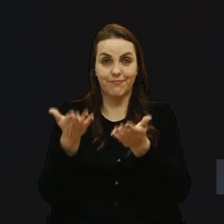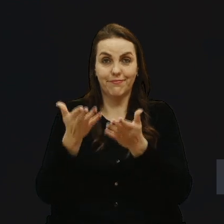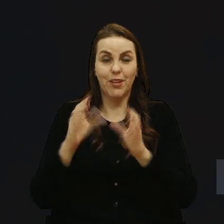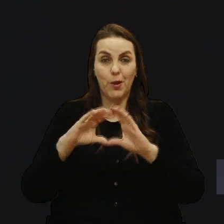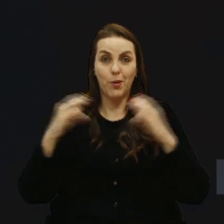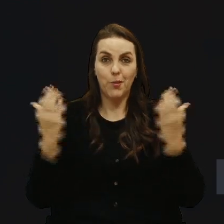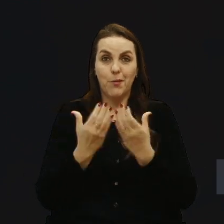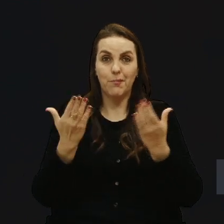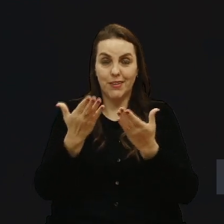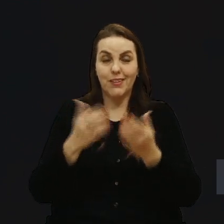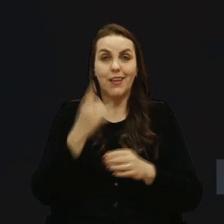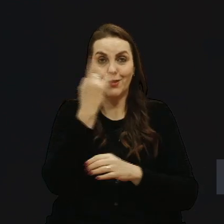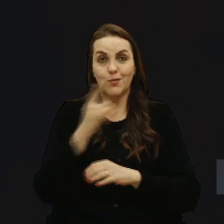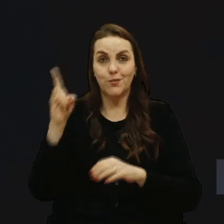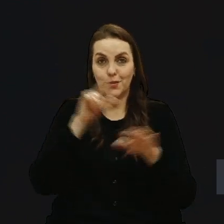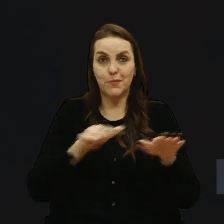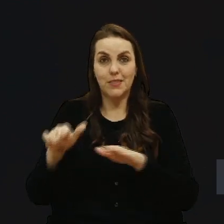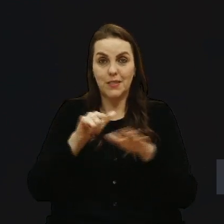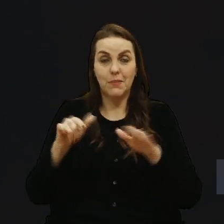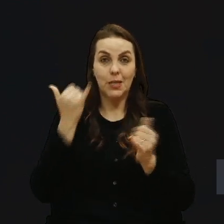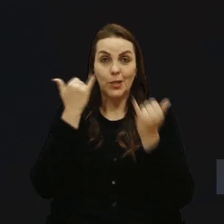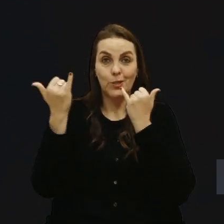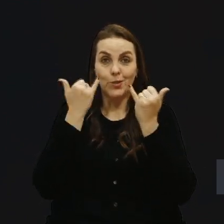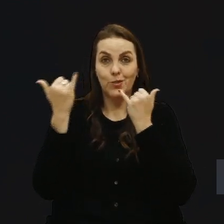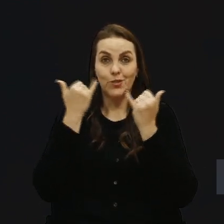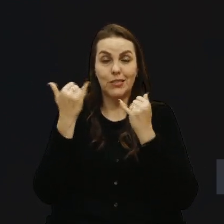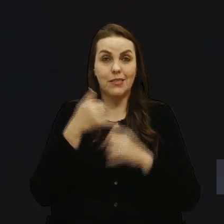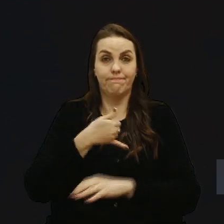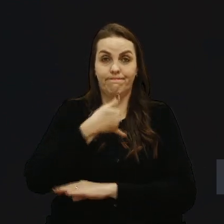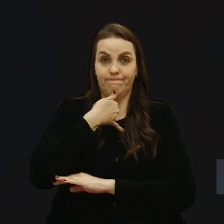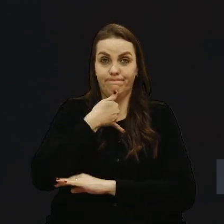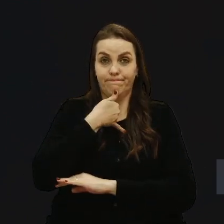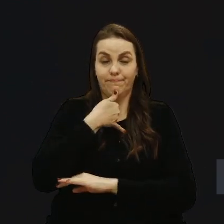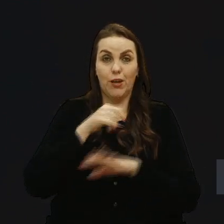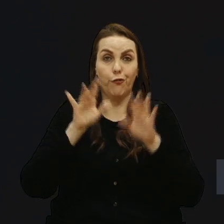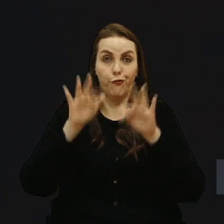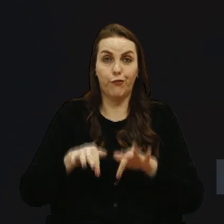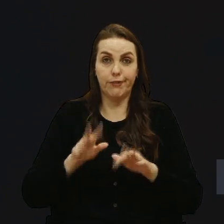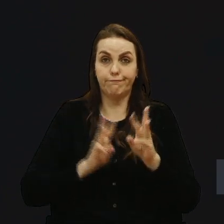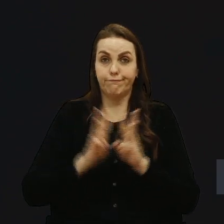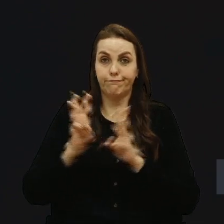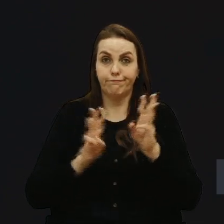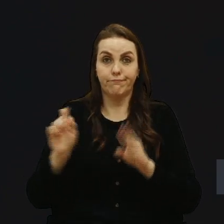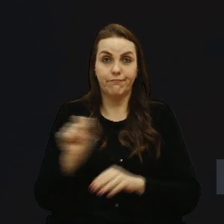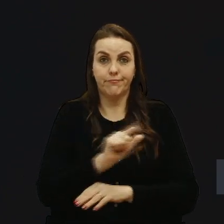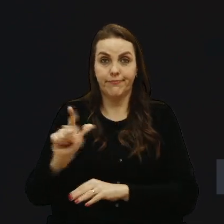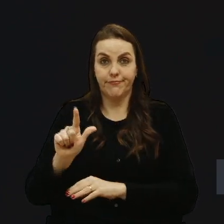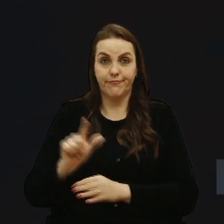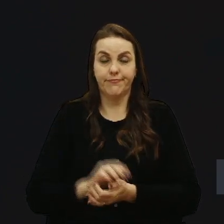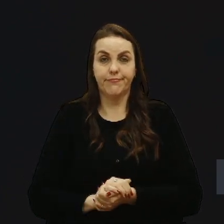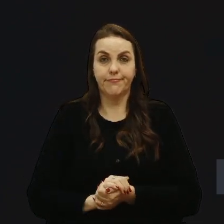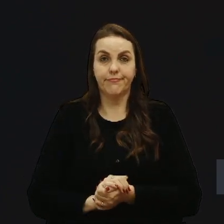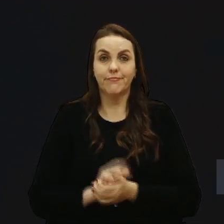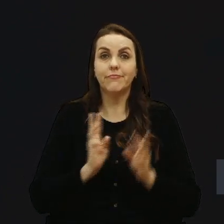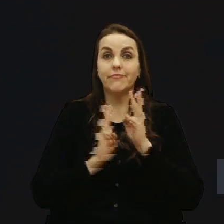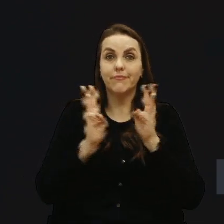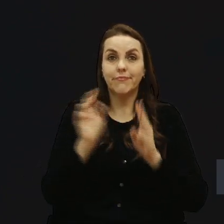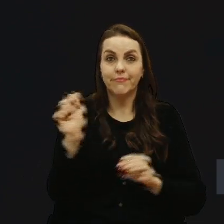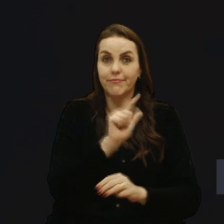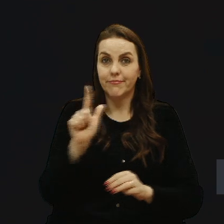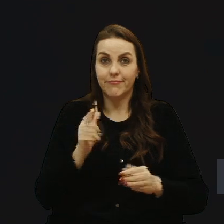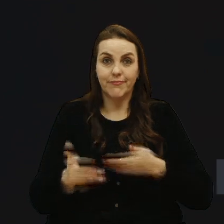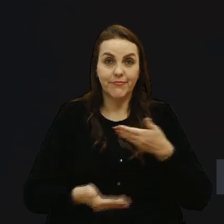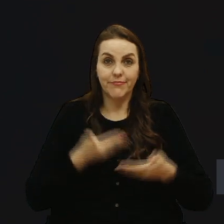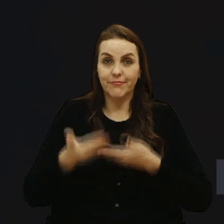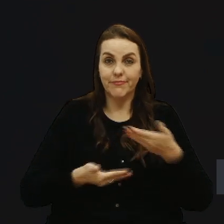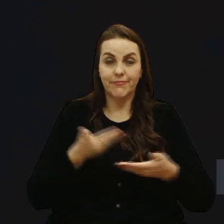recebeu nessas últimas semanas uma notícia muito triste: o fim do serviço dos Azulzinhos. Os Azulzinhos prestam um serviço